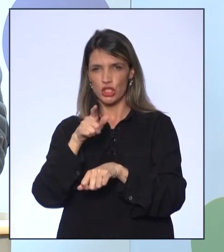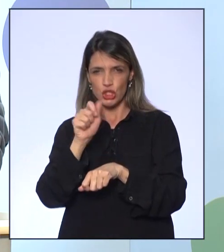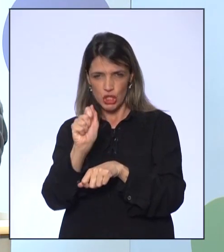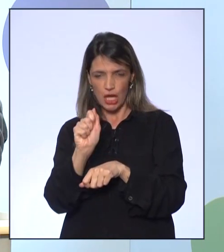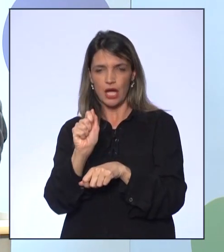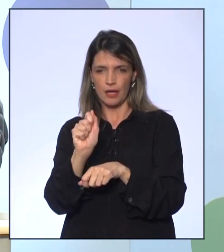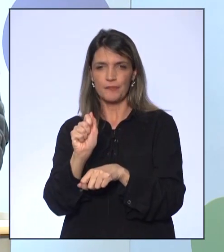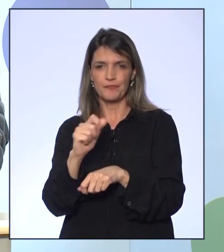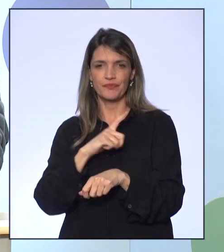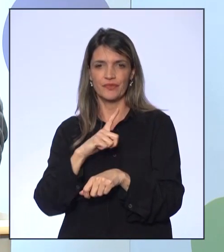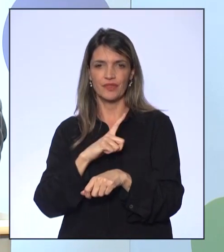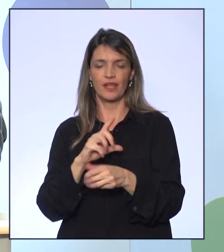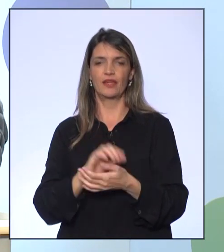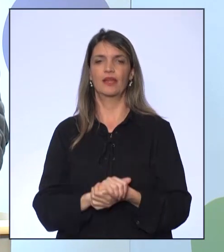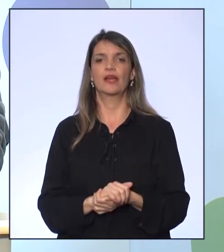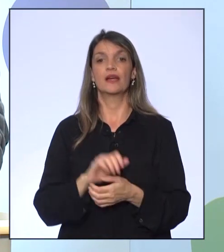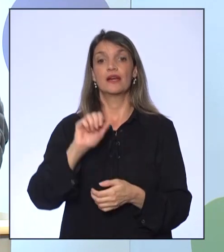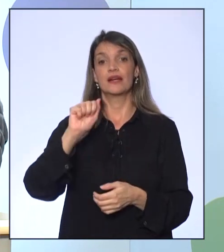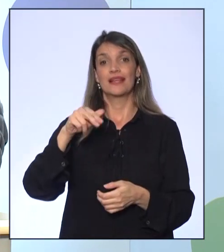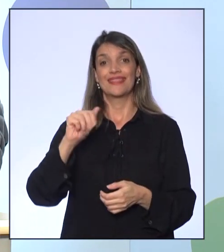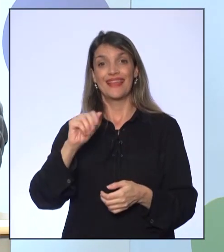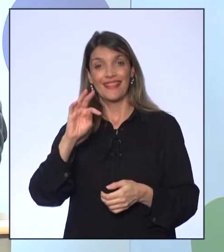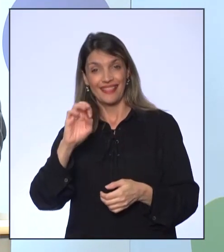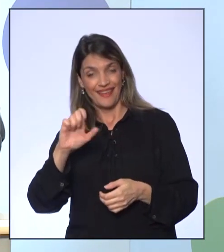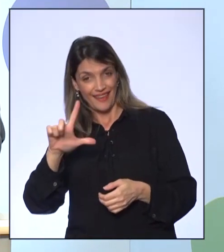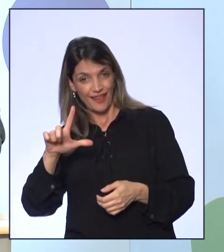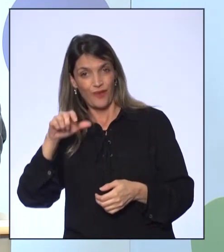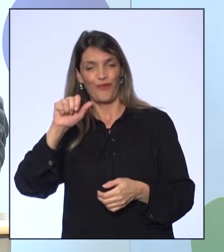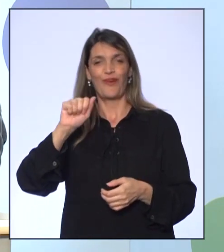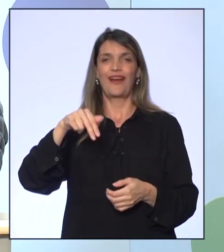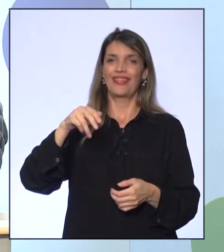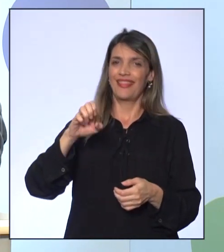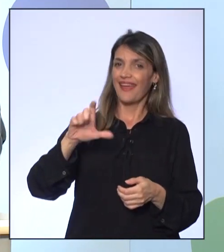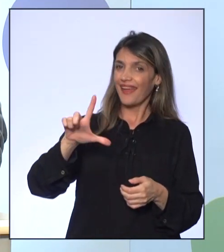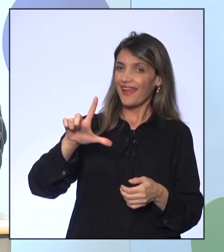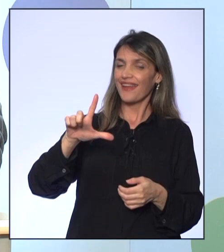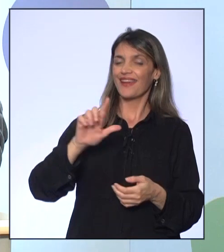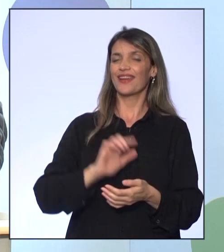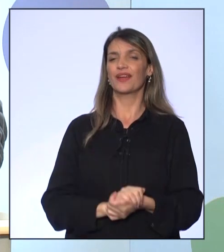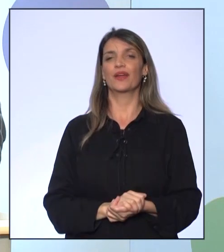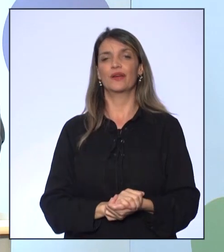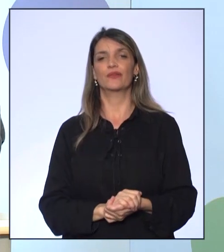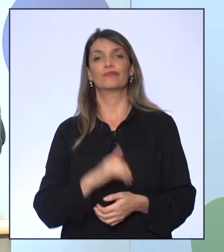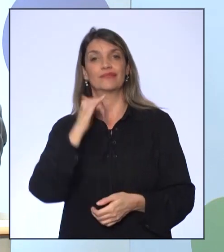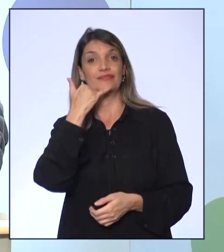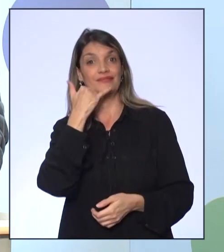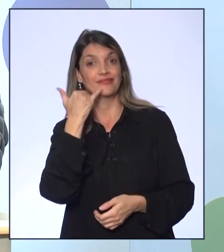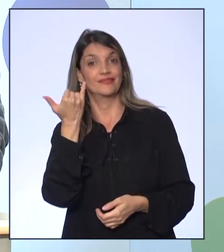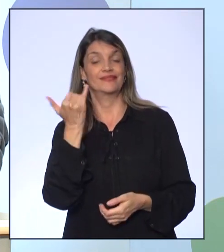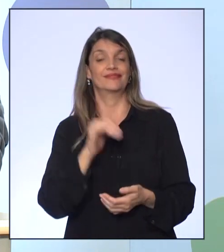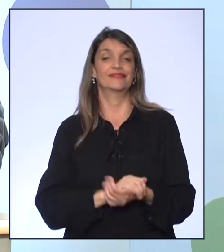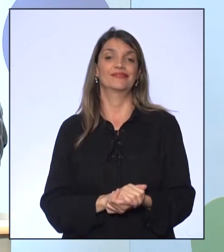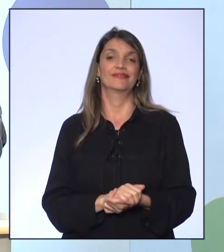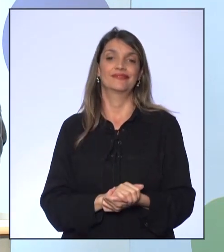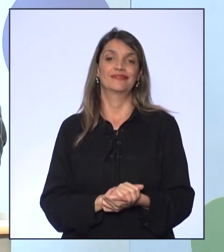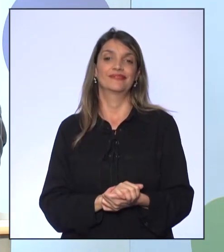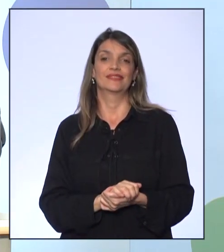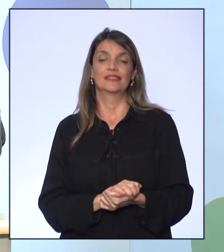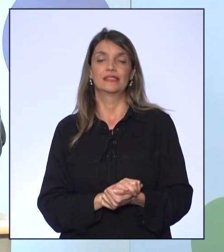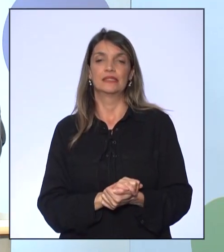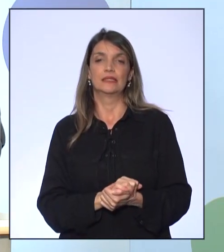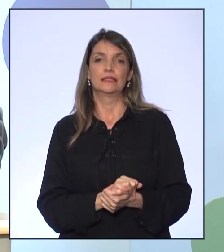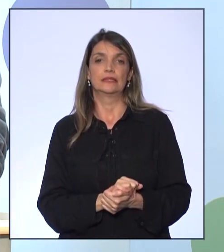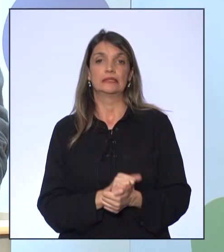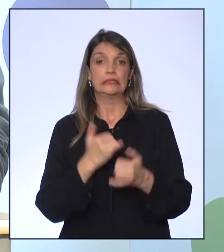nós chamamos aí das ANAs, né? Anatel, ANEL, né? A Anatel, Agência Nacional de Telecomunicações, a ANEL, Agência Nacional de